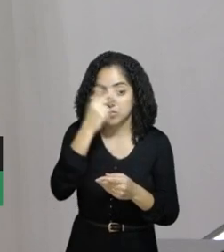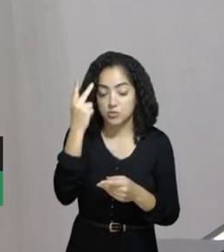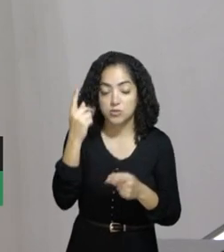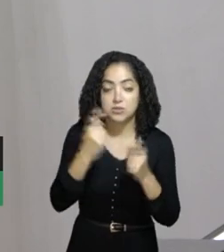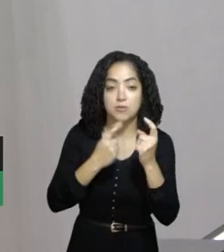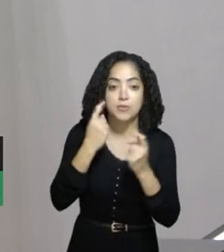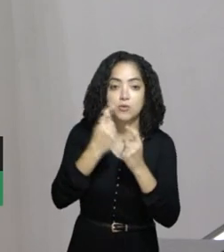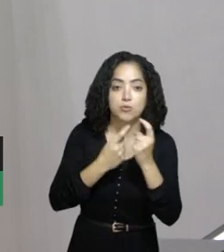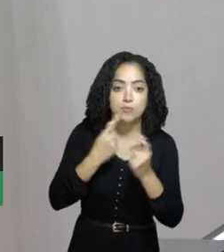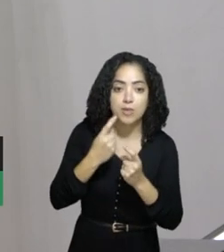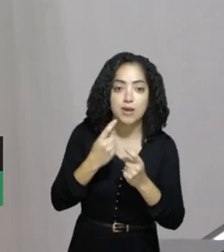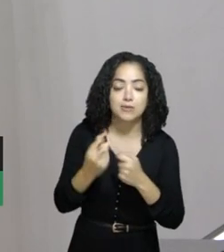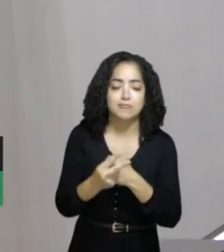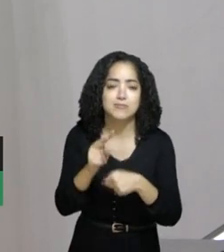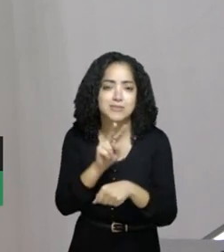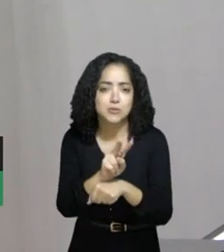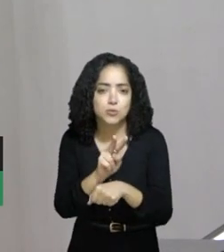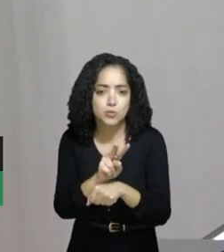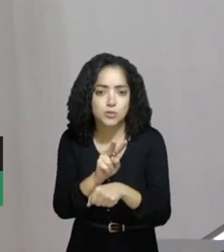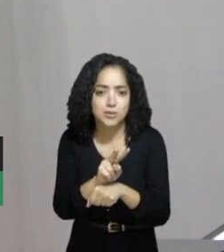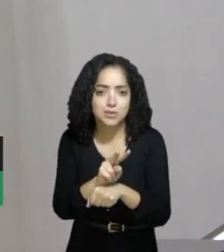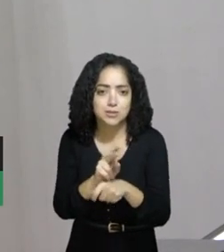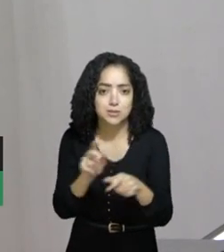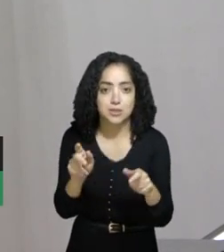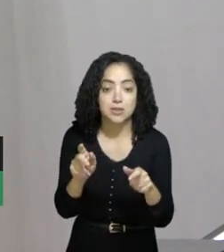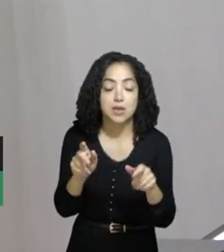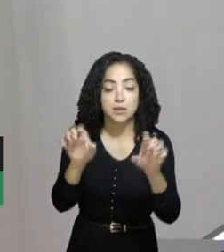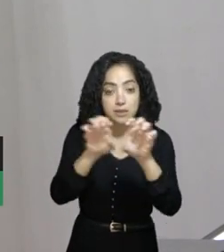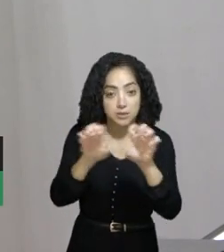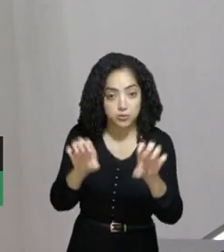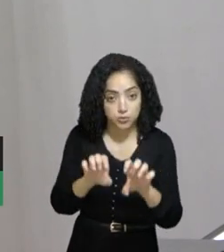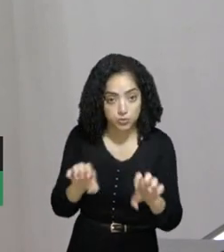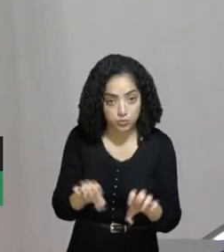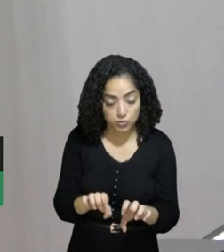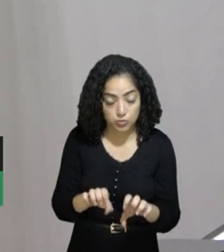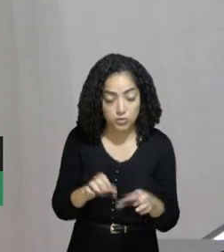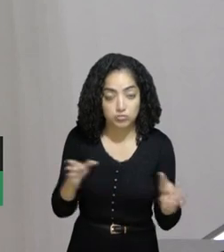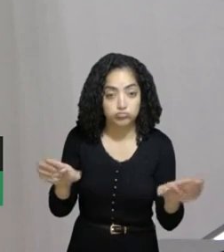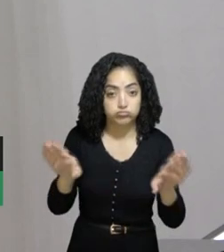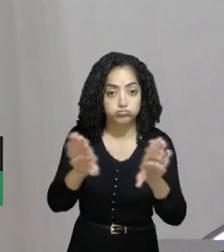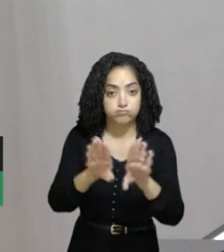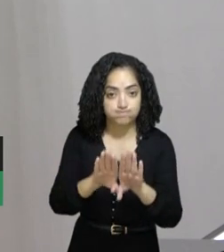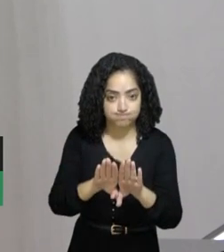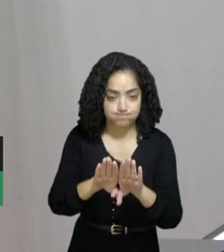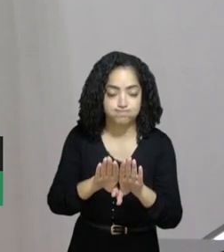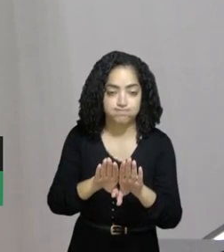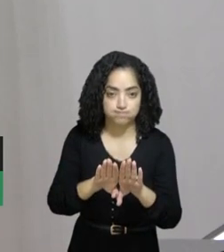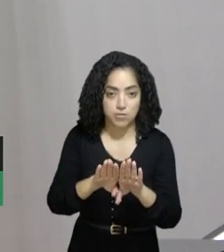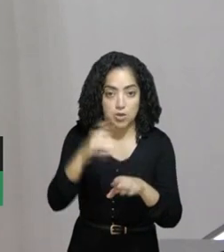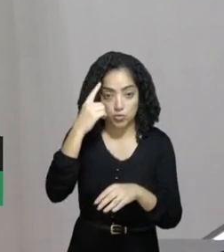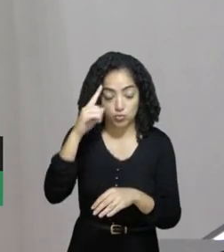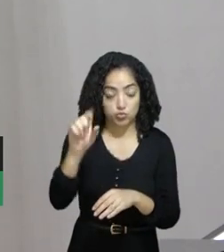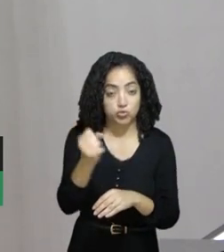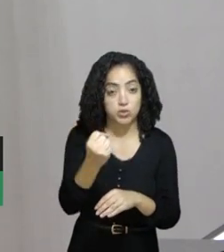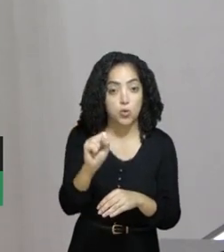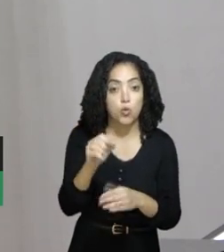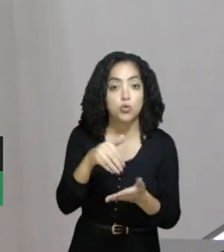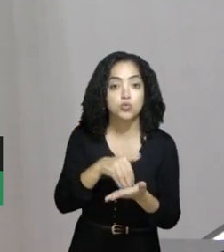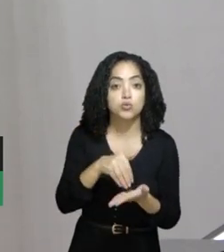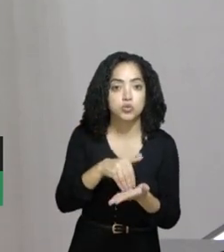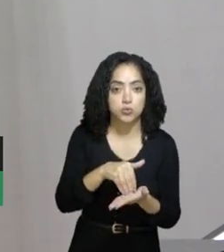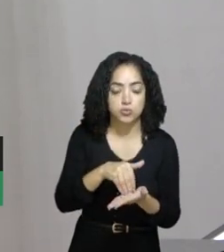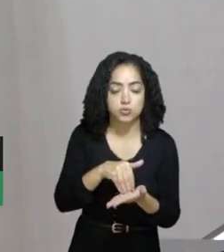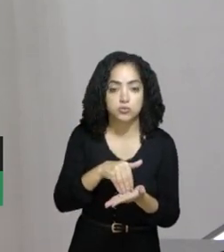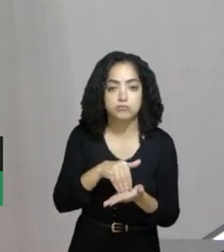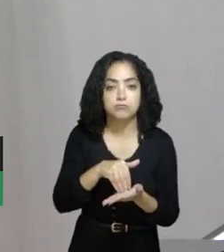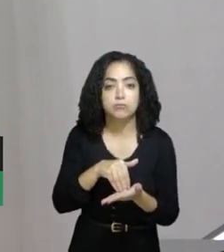à segurança da estrutura. No dia do fechamento de suas duas comportas, dia 8, último, a barragem estava